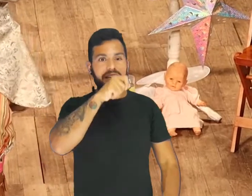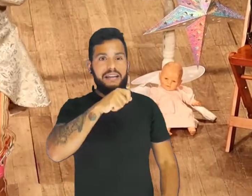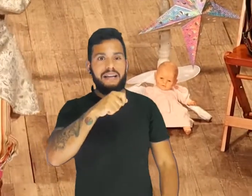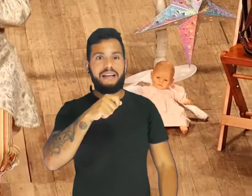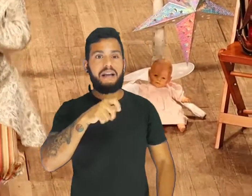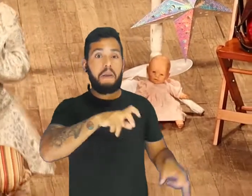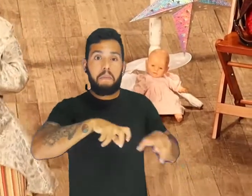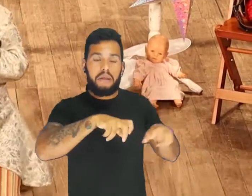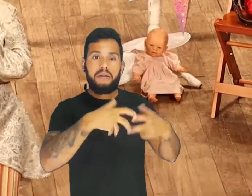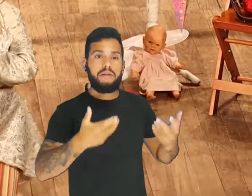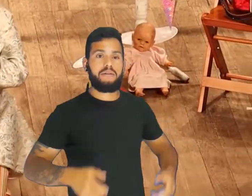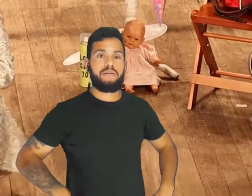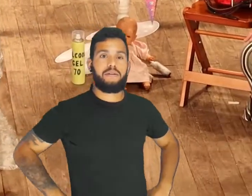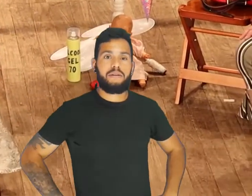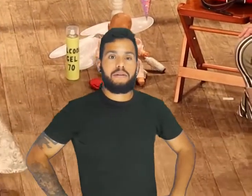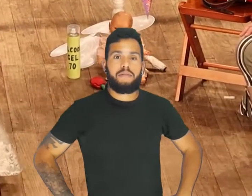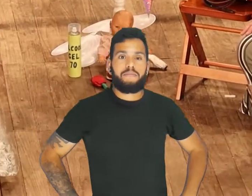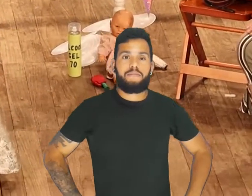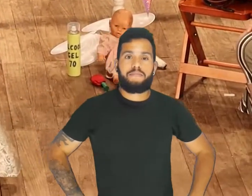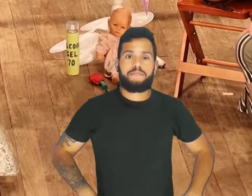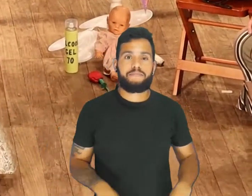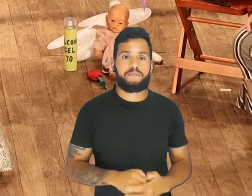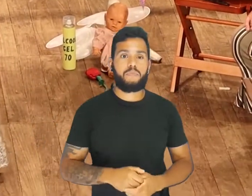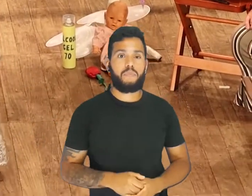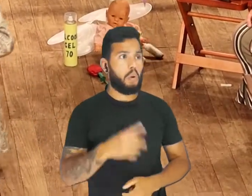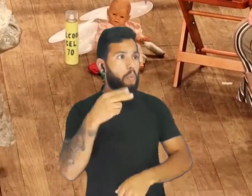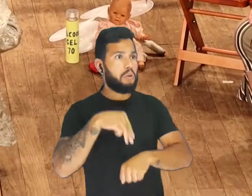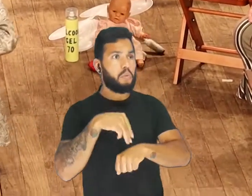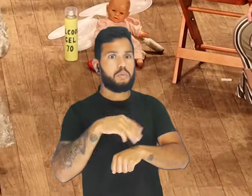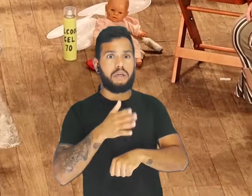Missa do galo. A galinha caipira.